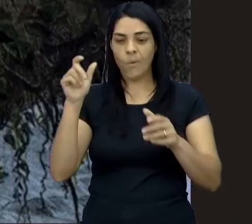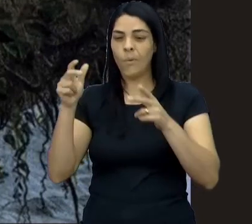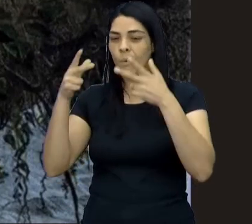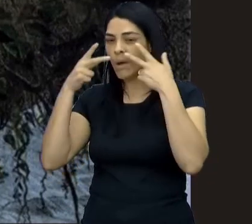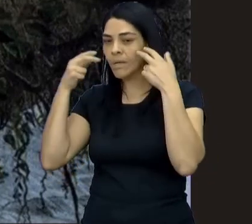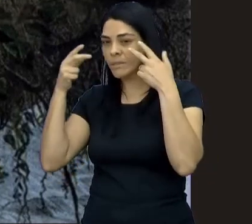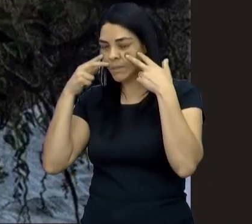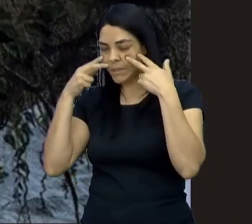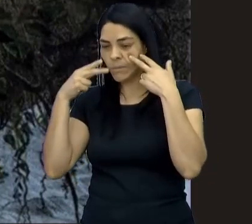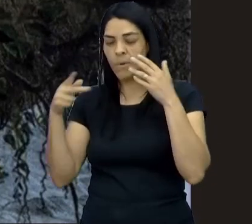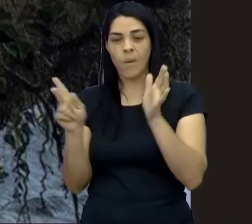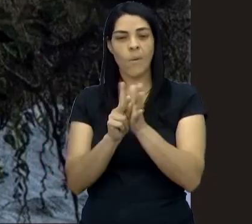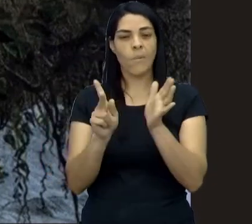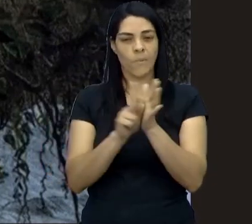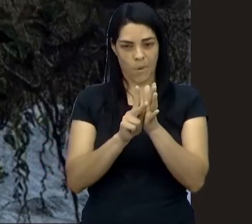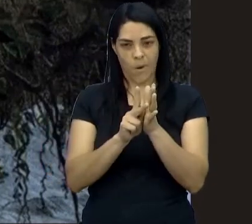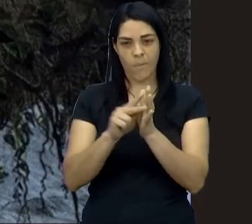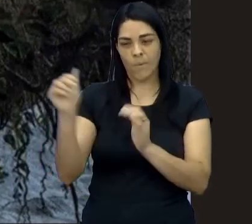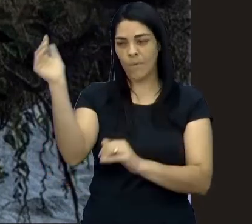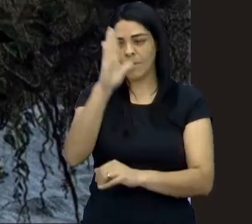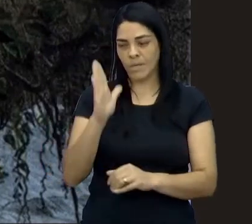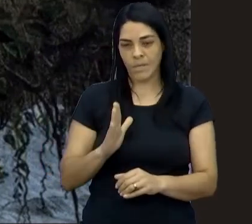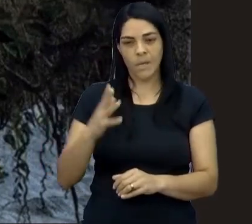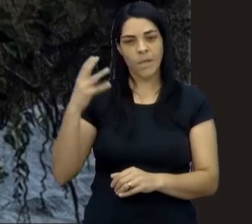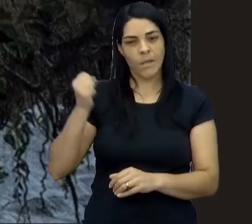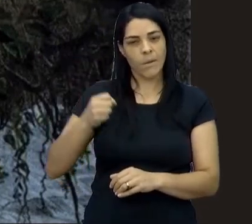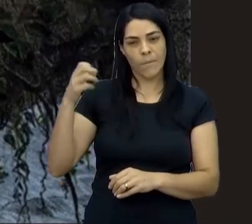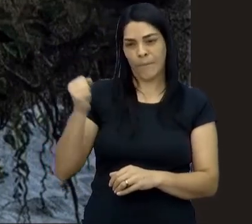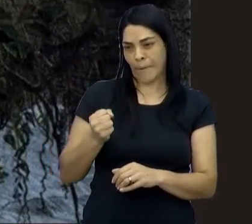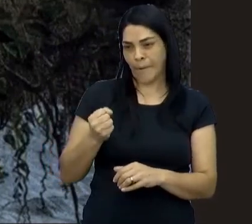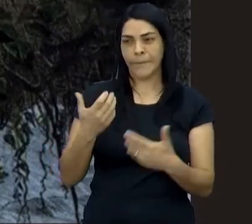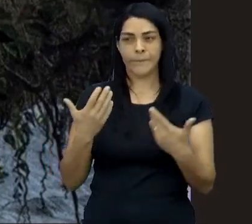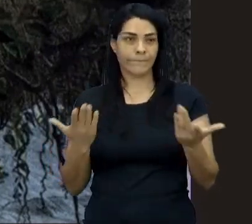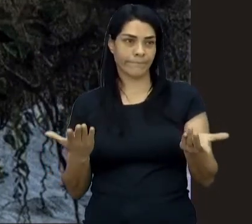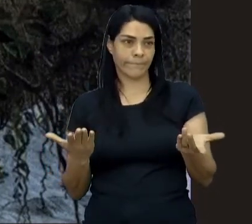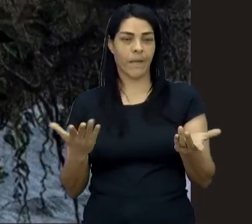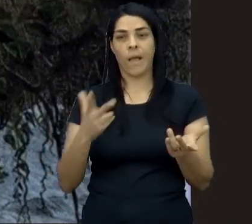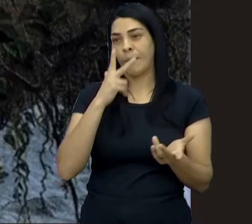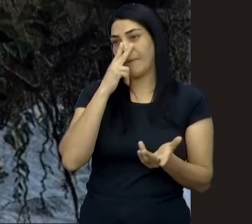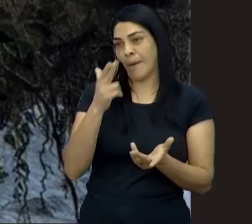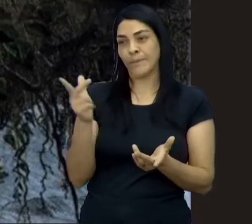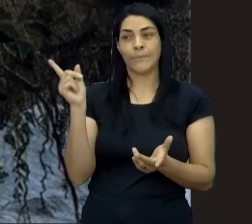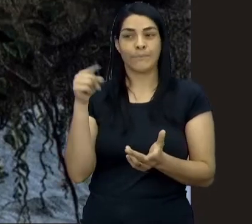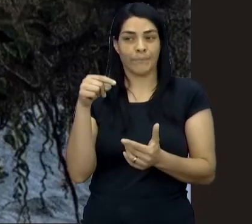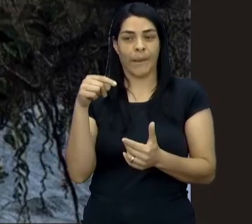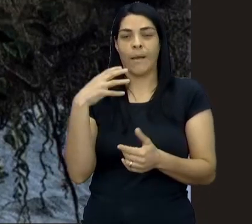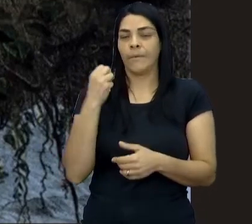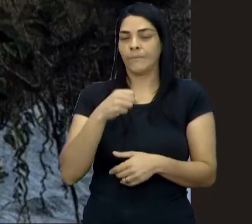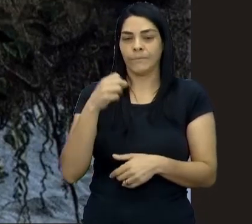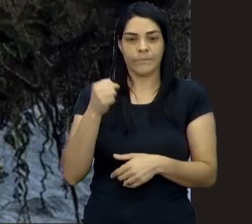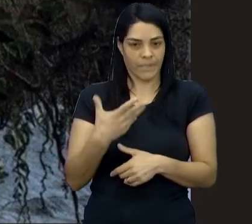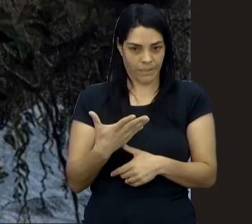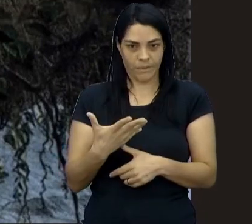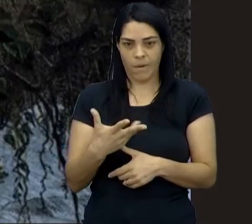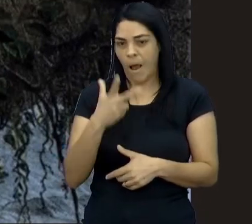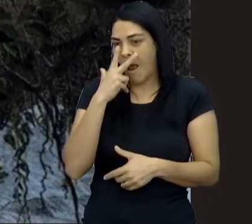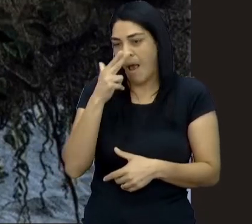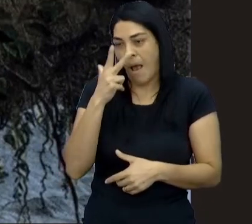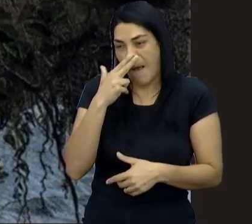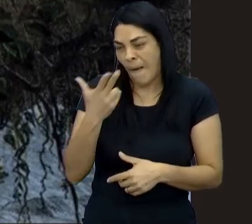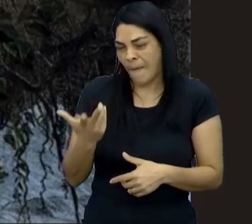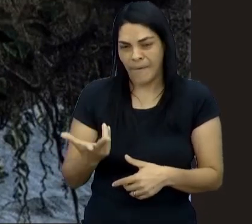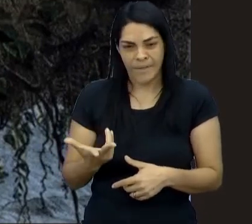branco né até mesmo o brasileiro de etnia branca ou que se acha simplesmente branco de achar que